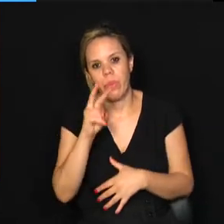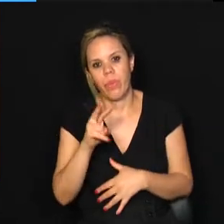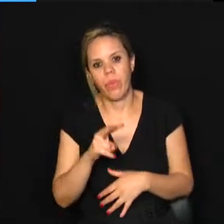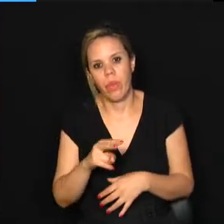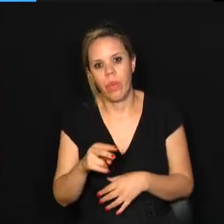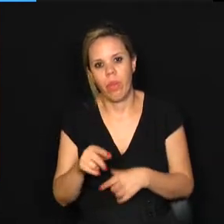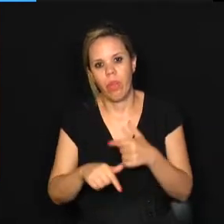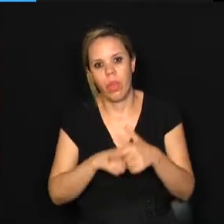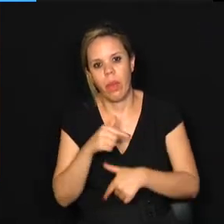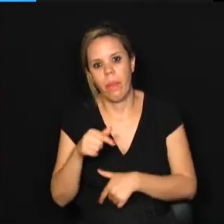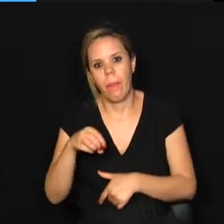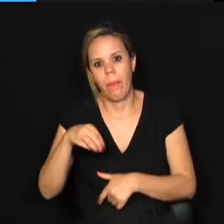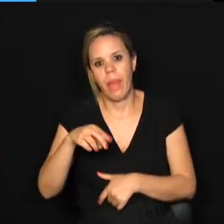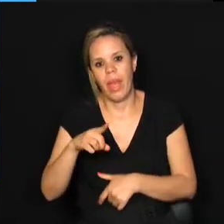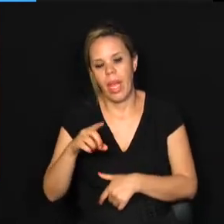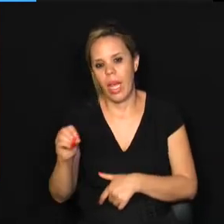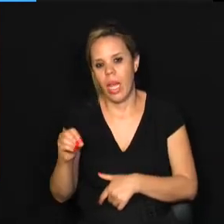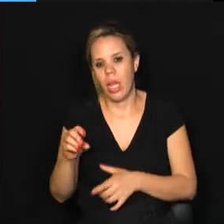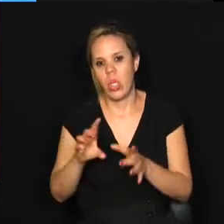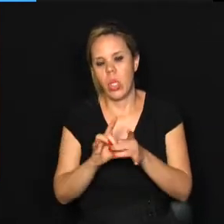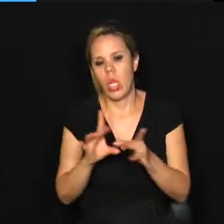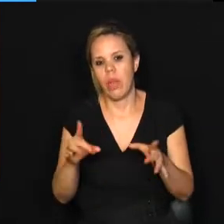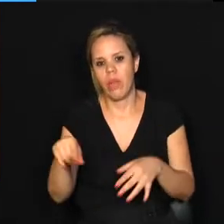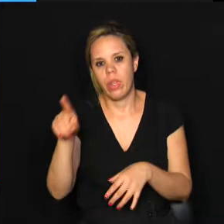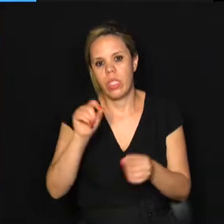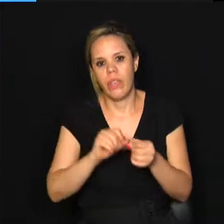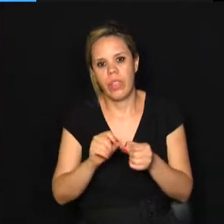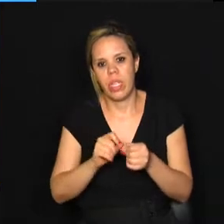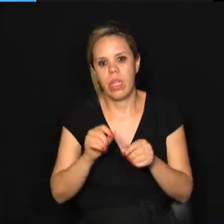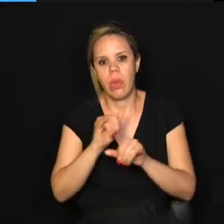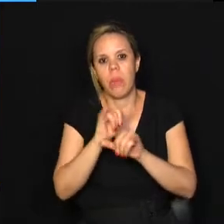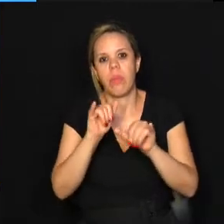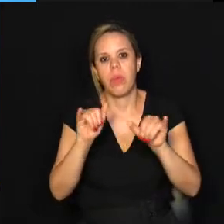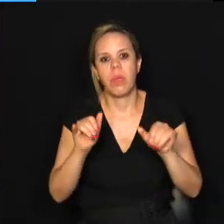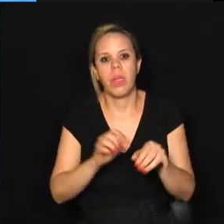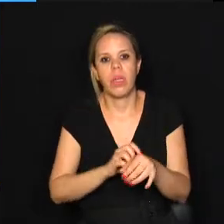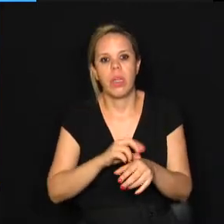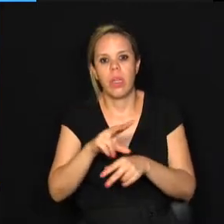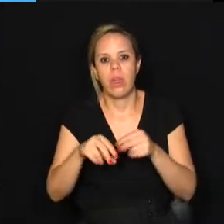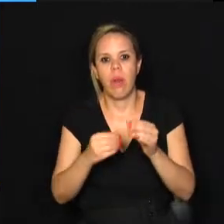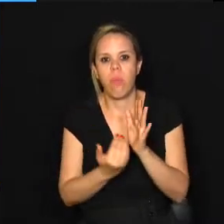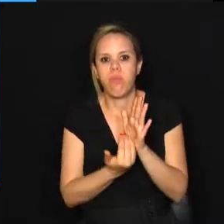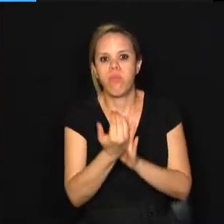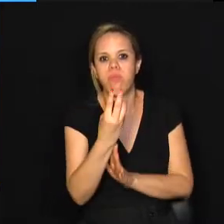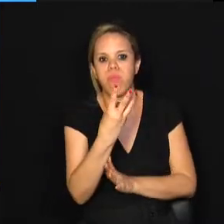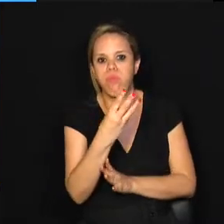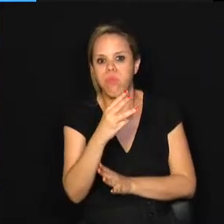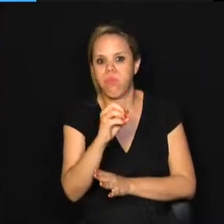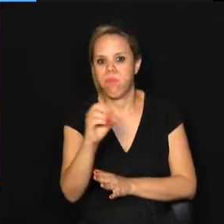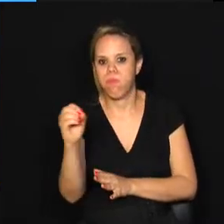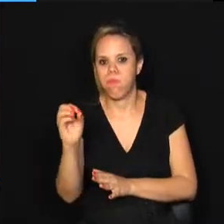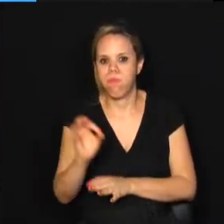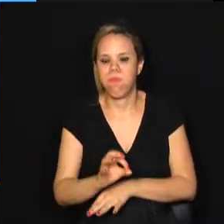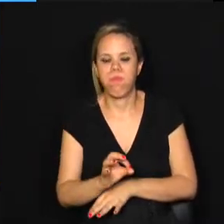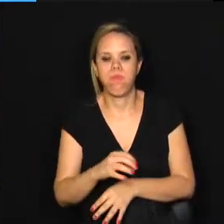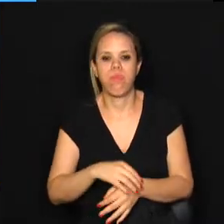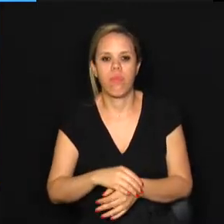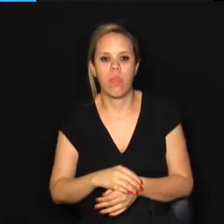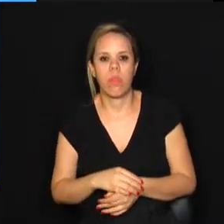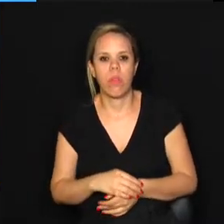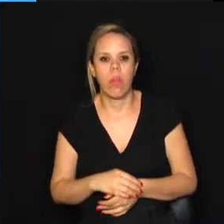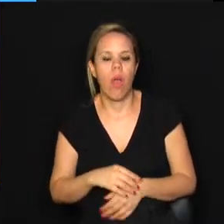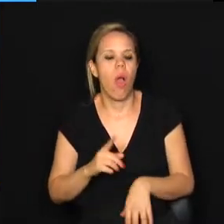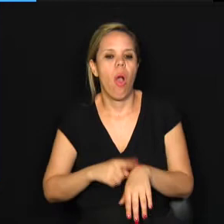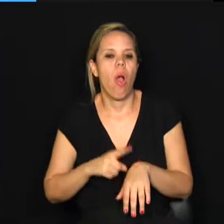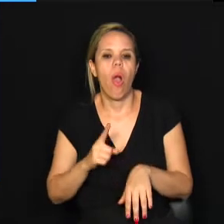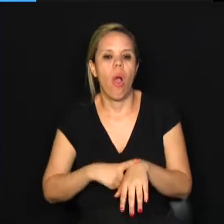Mercado Livre, outros grupos, você está vendo aí que eles estão fazendo propaganda que a encomenda cresceu mais de 300%. Então, assim, era a hora do